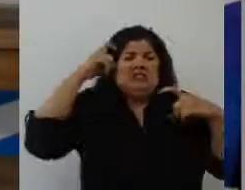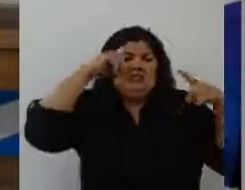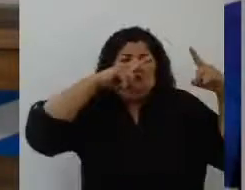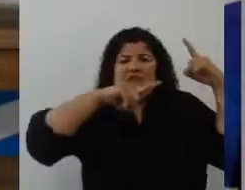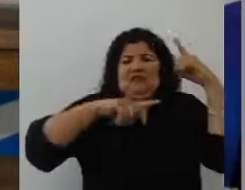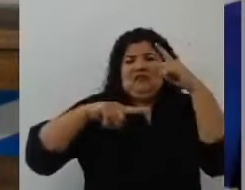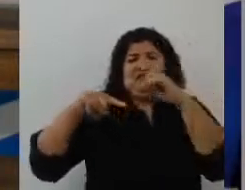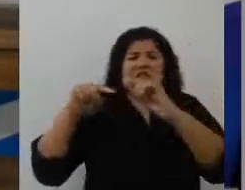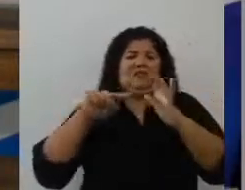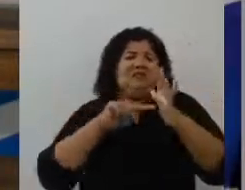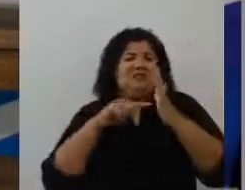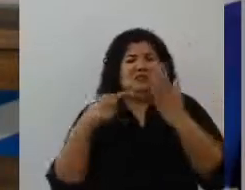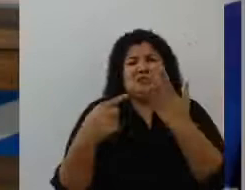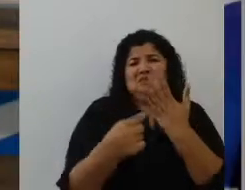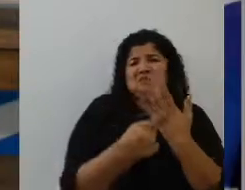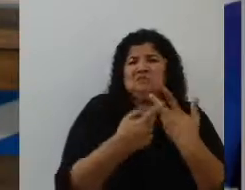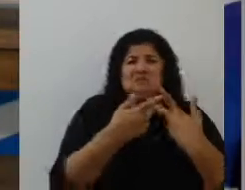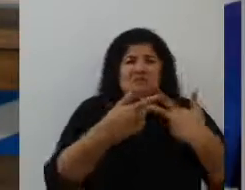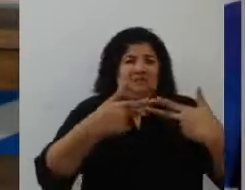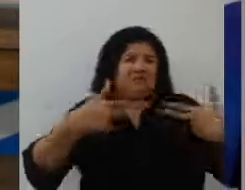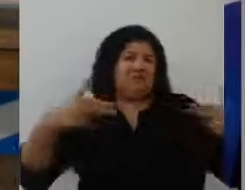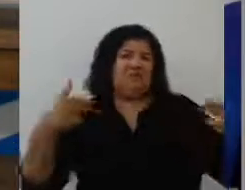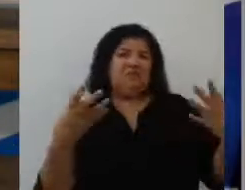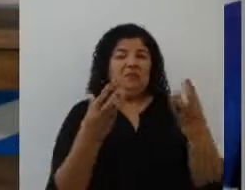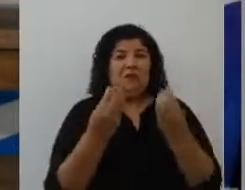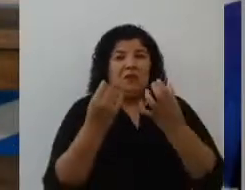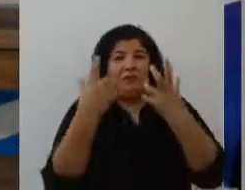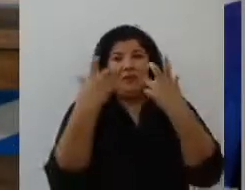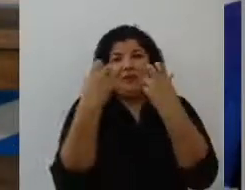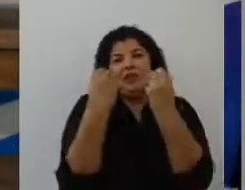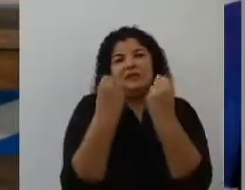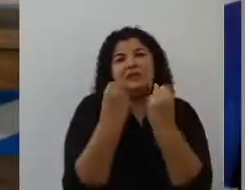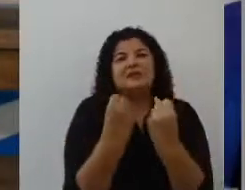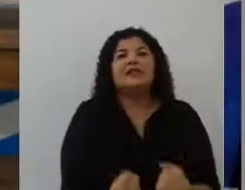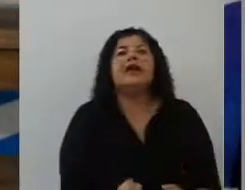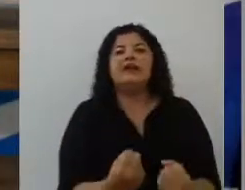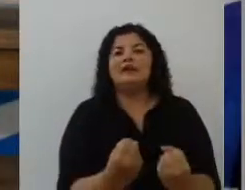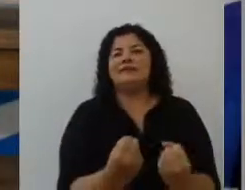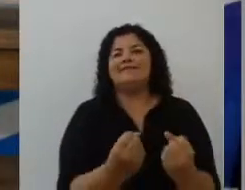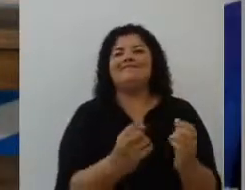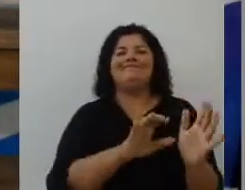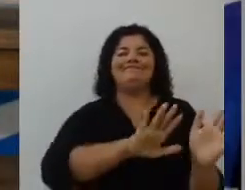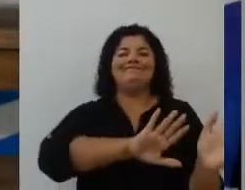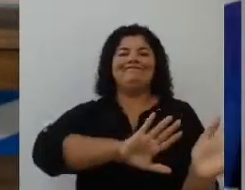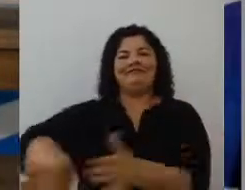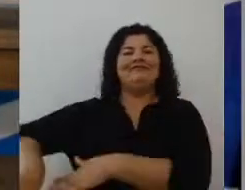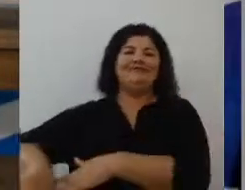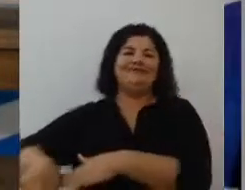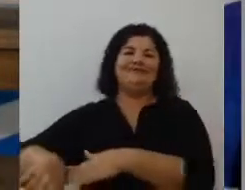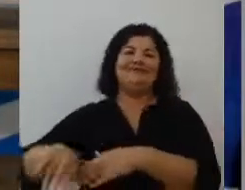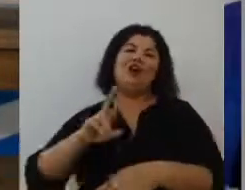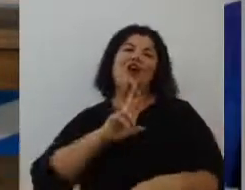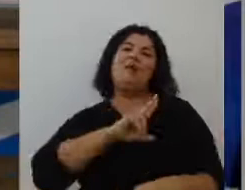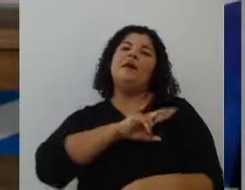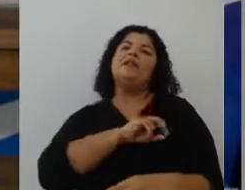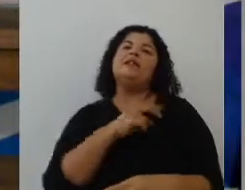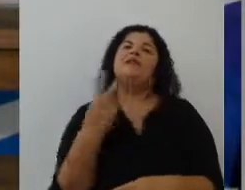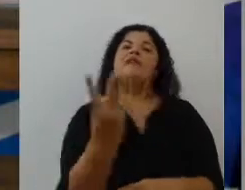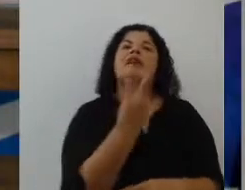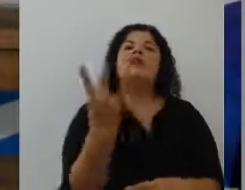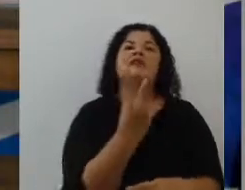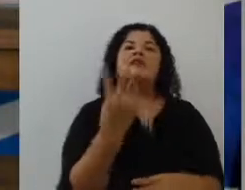paradoxos, antíteses, metáforas, aquela coisa muito carregada, não existe no romantismo, não. O romantismo valoriza